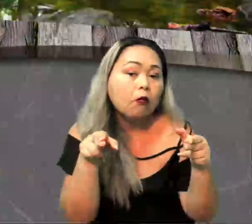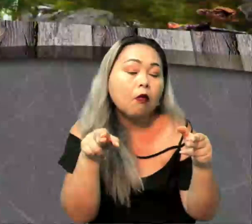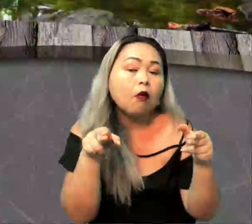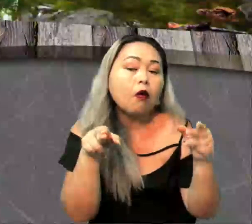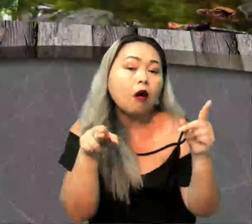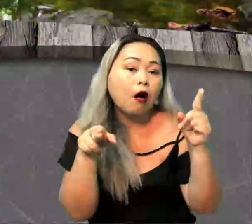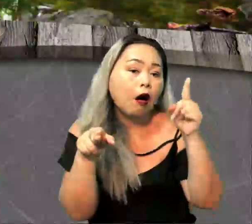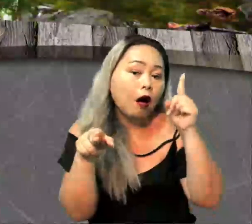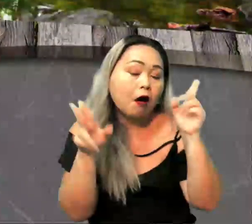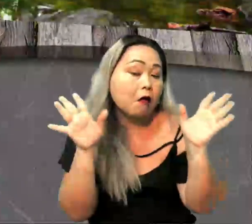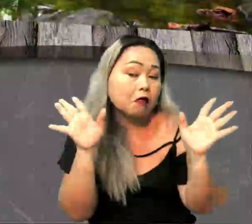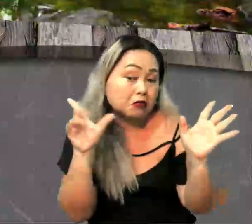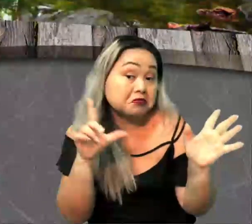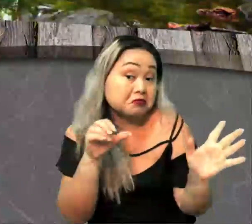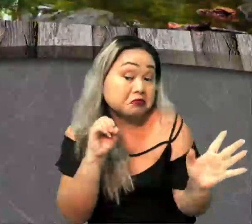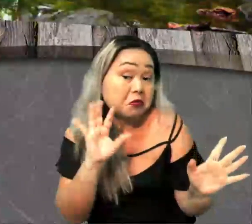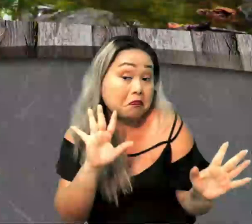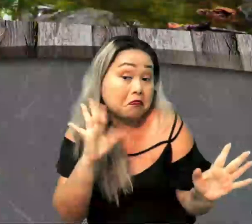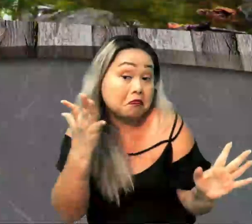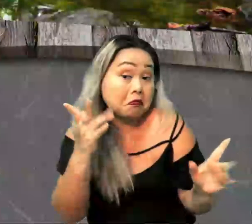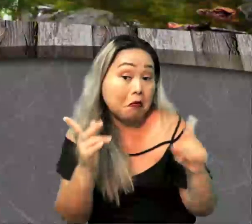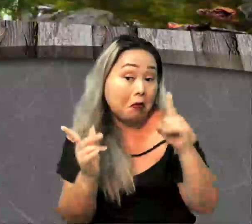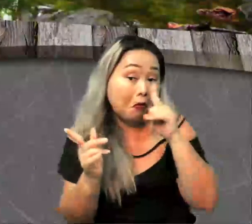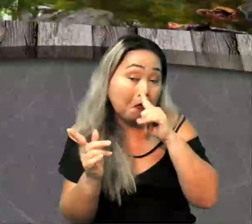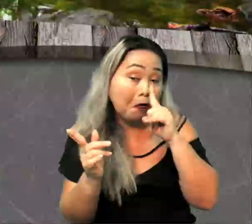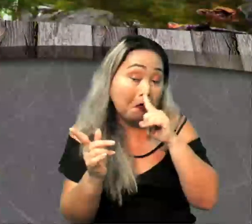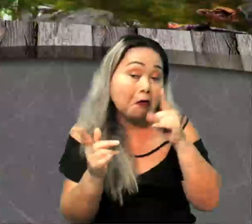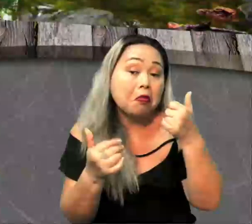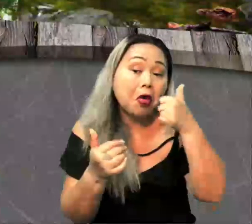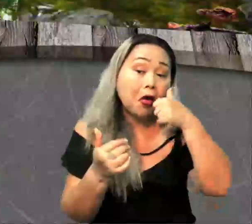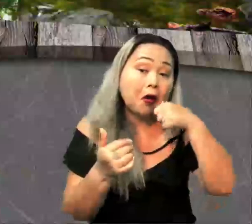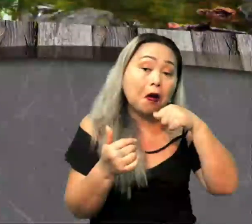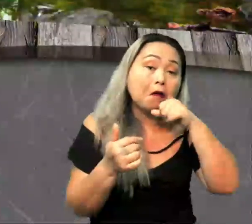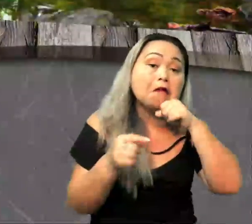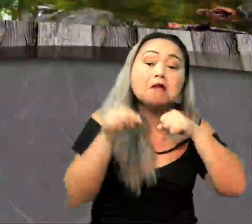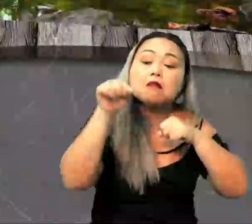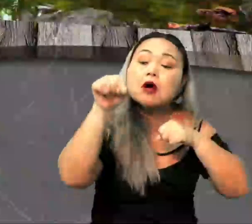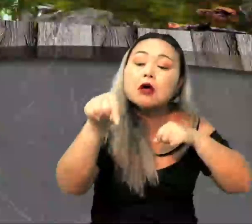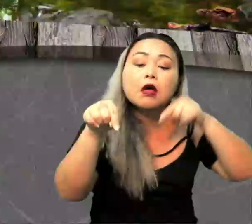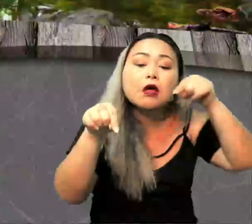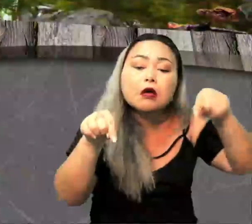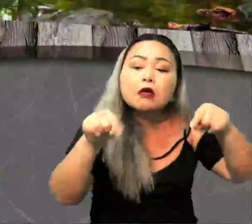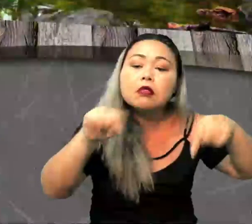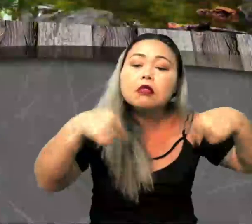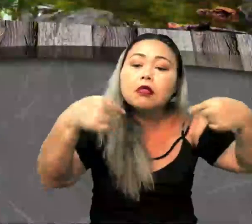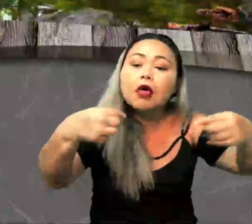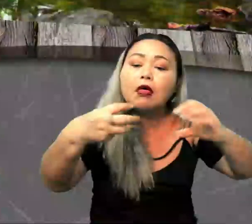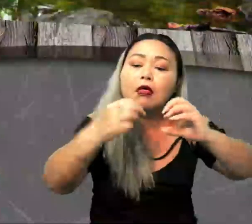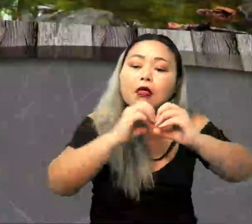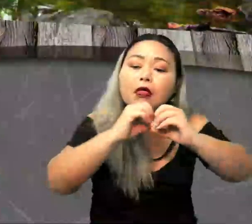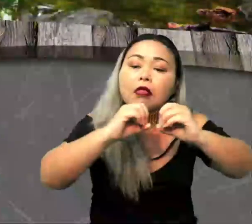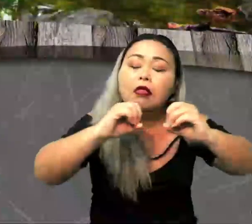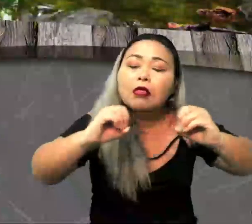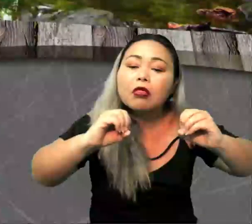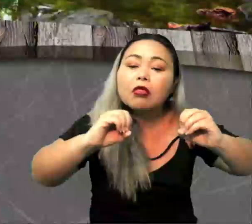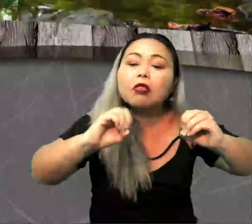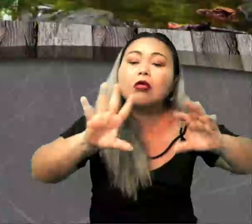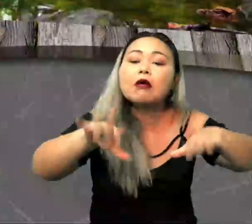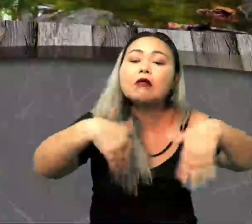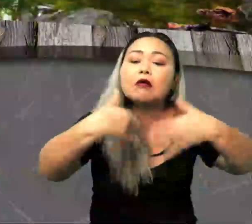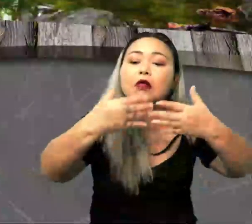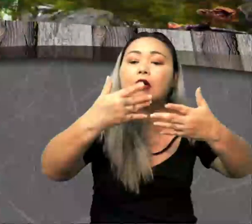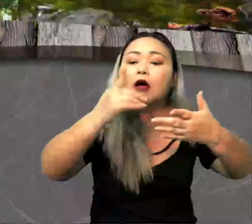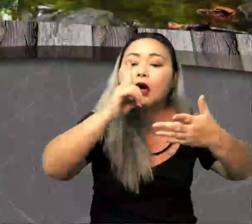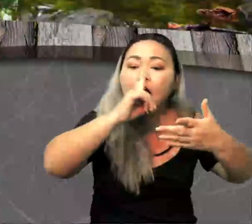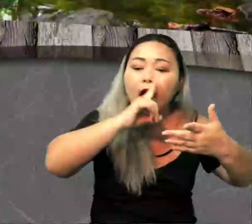que pode ter, né, ocorrido nessa mãe, vai estar presente também nas filhas. As deficiências,